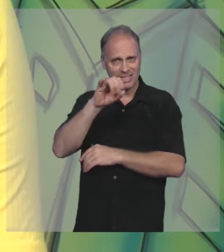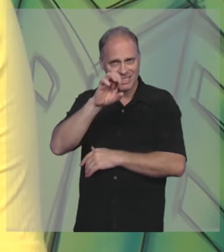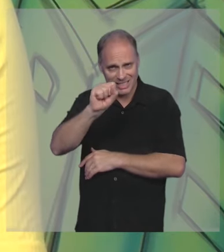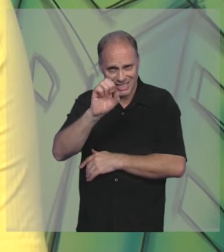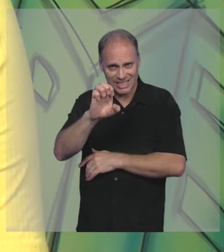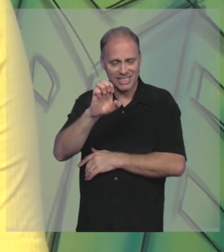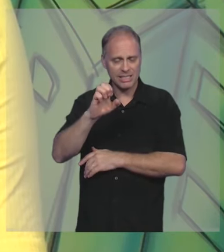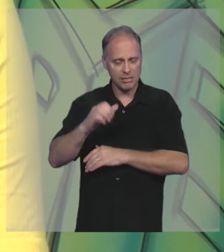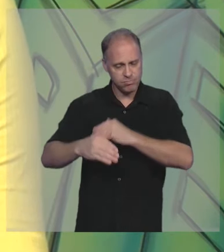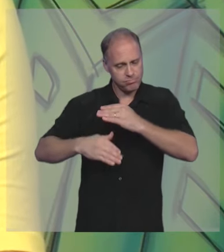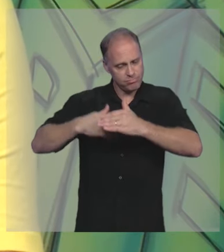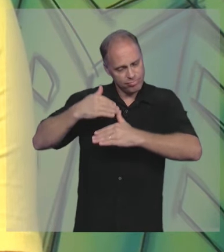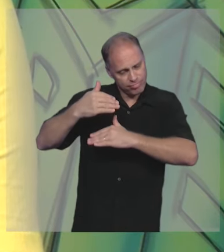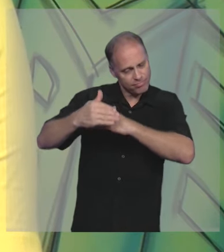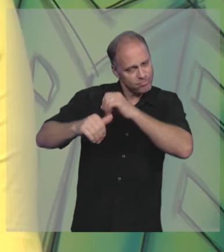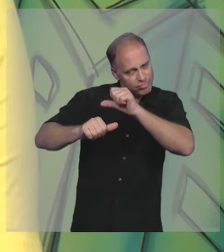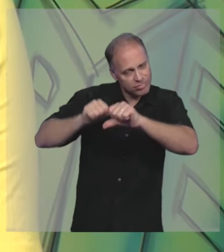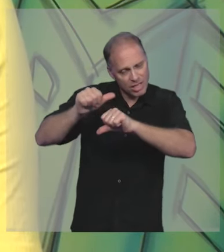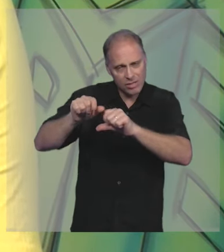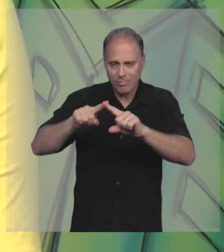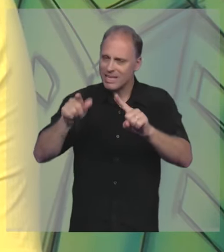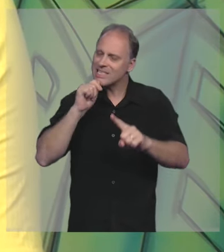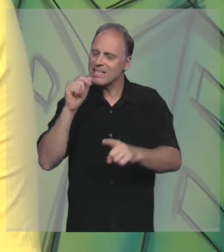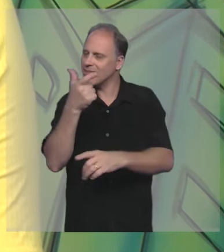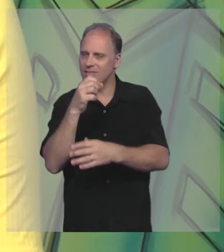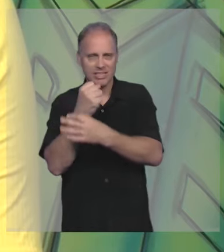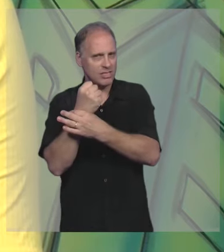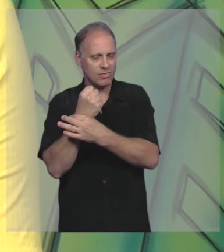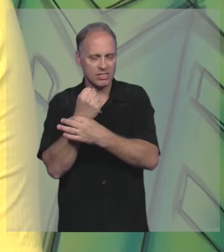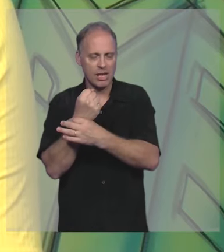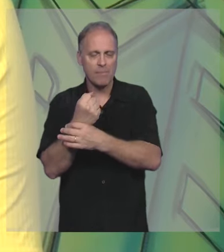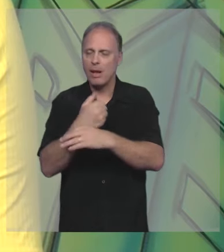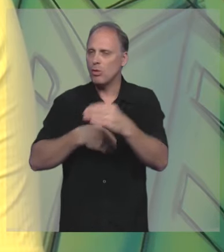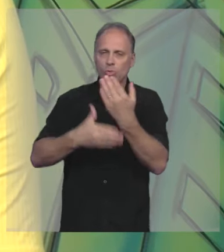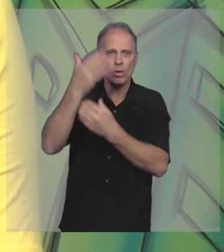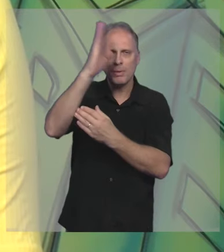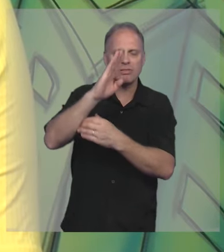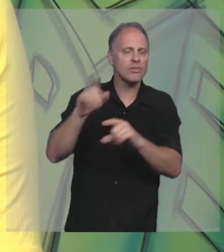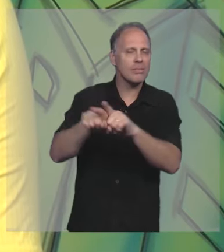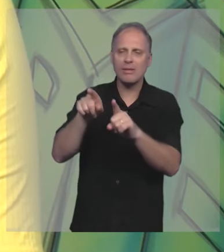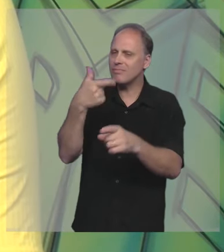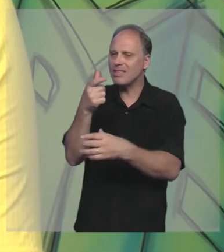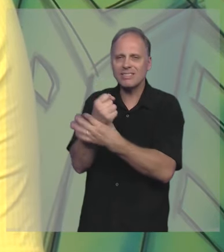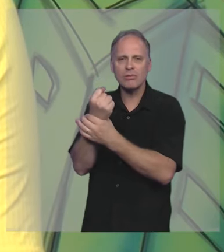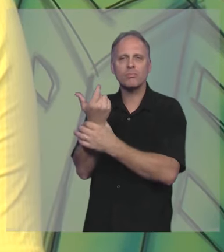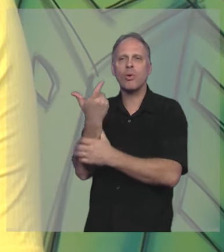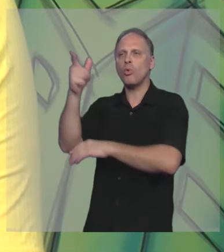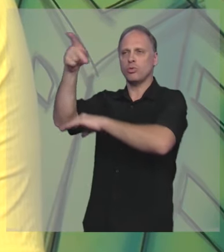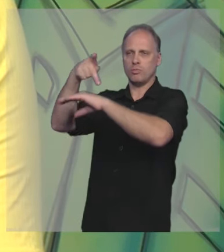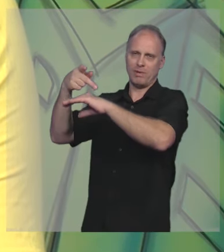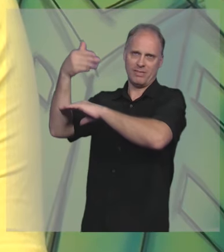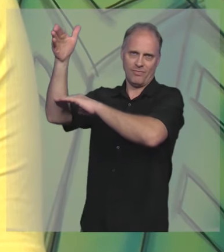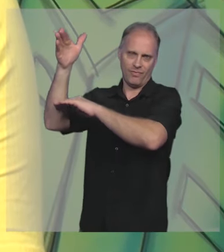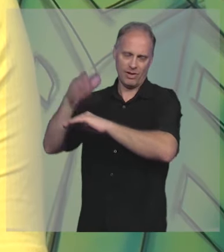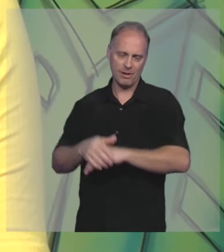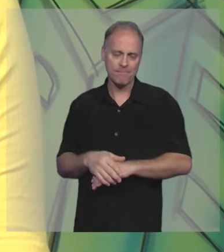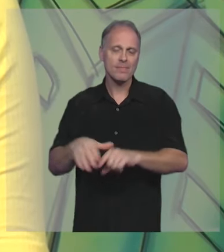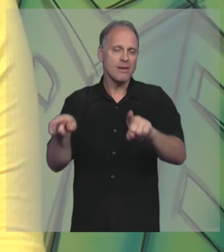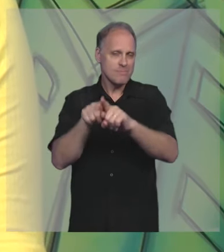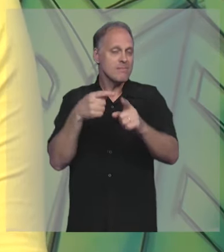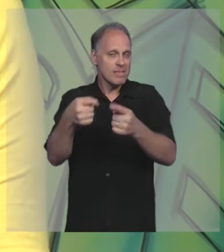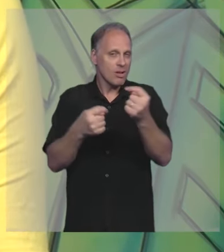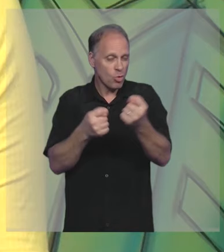questão extremamente segura. Ele não passa segurança para o resto do país. E além disso, além de ter